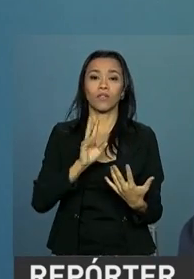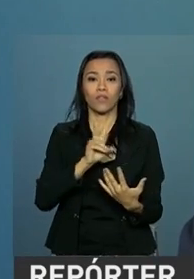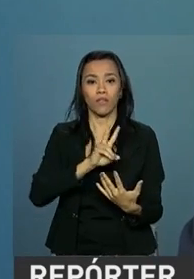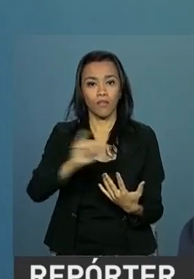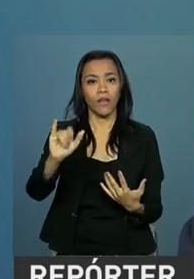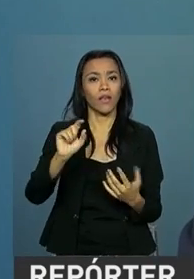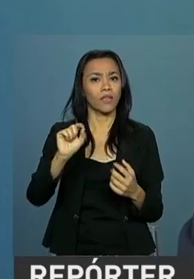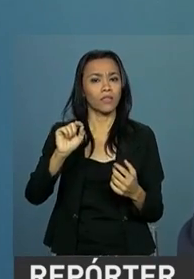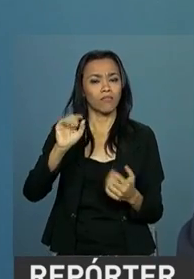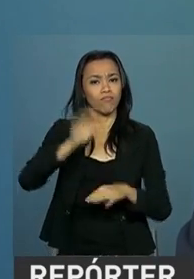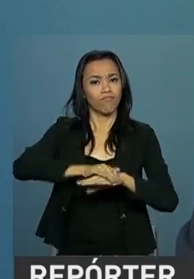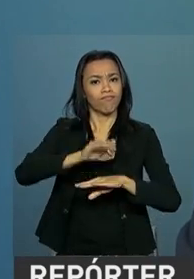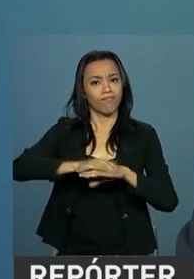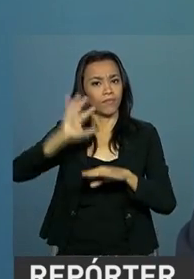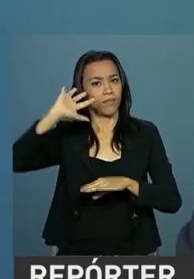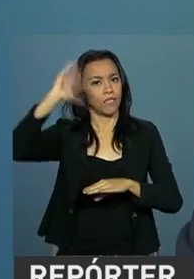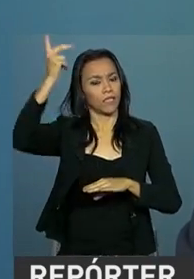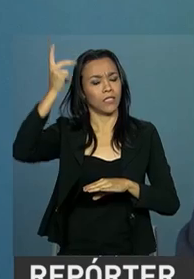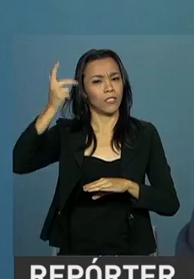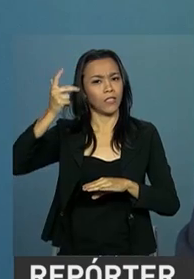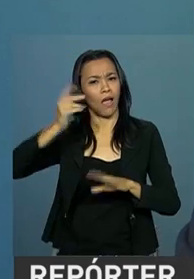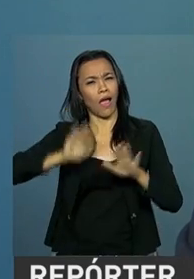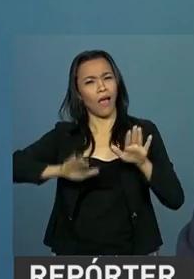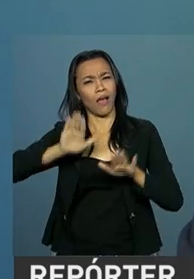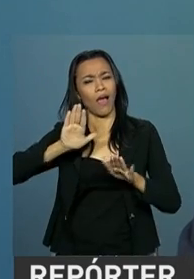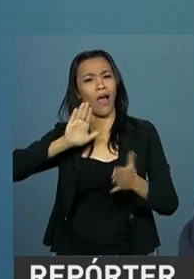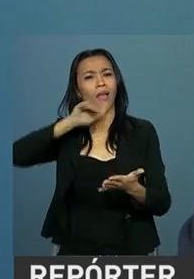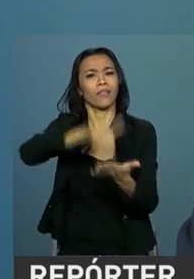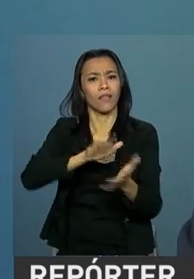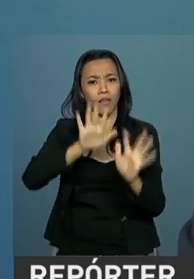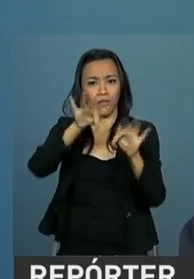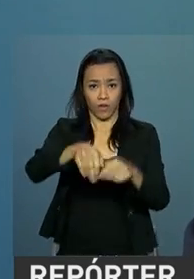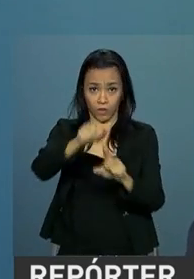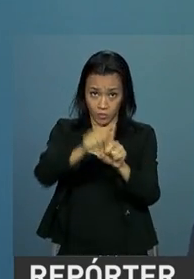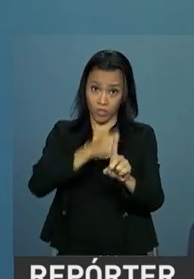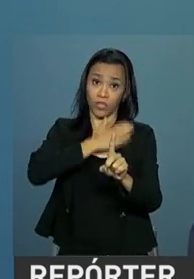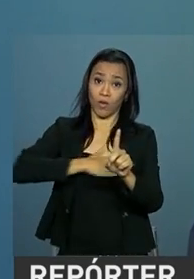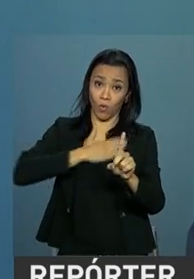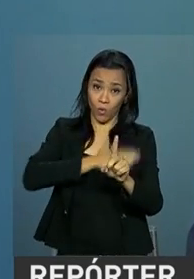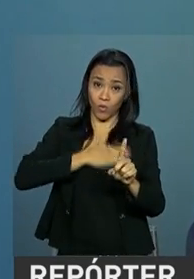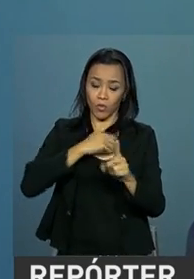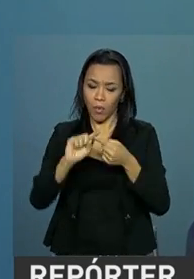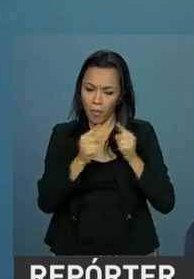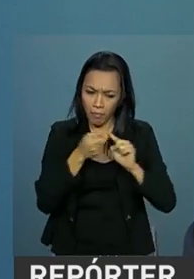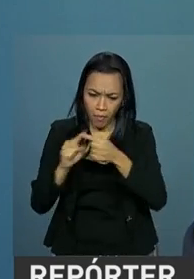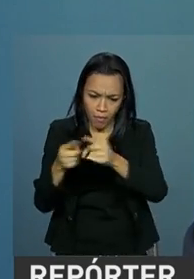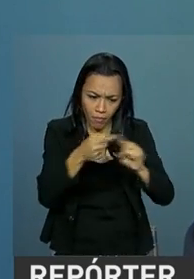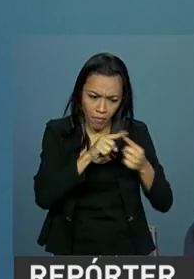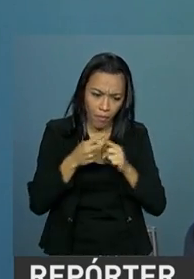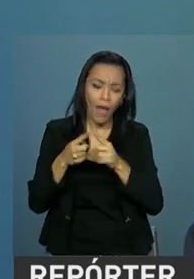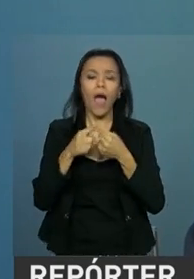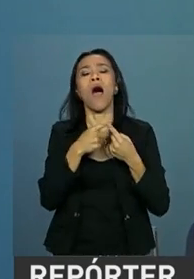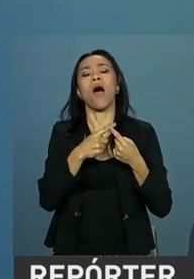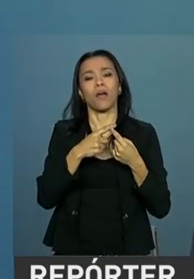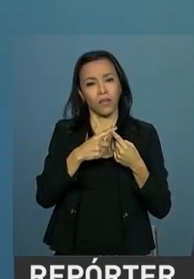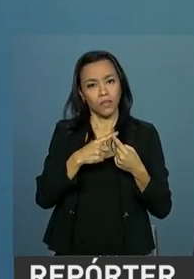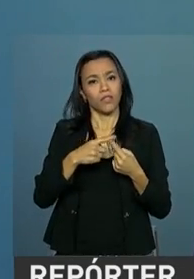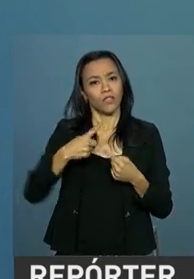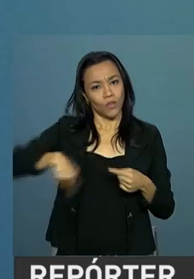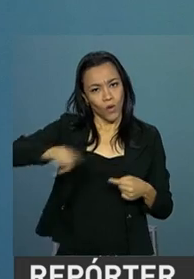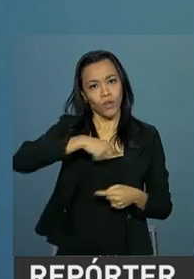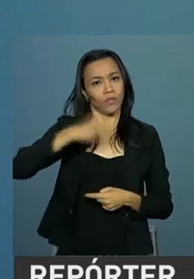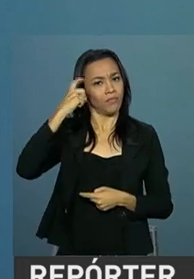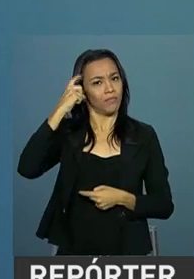esta questão até o final de agosto no momento em que aí sim teremos definido